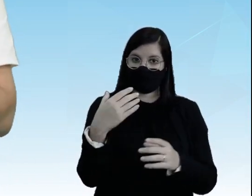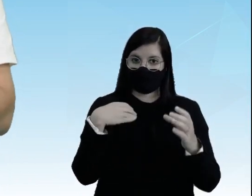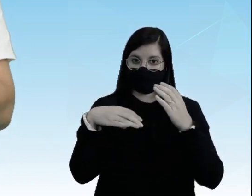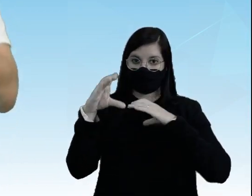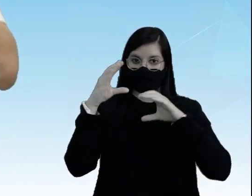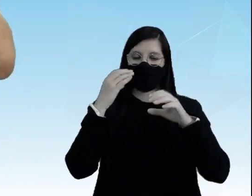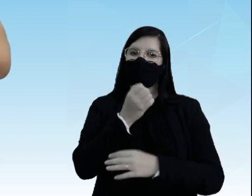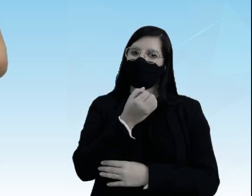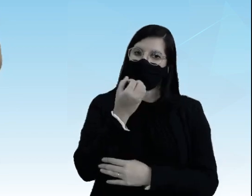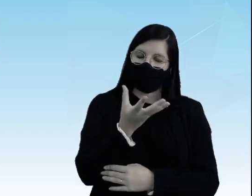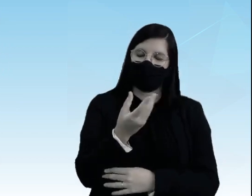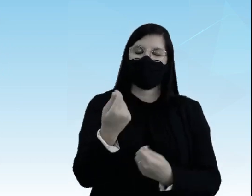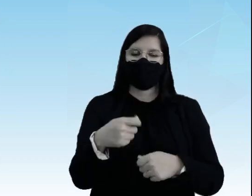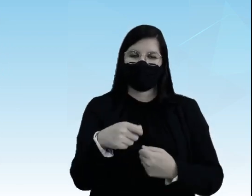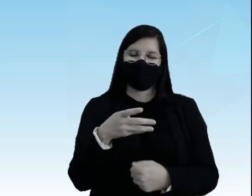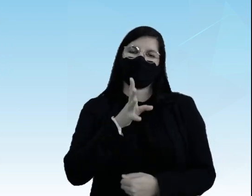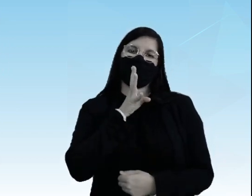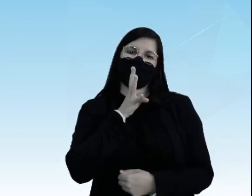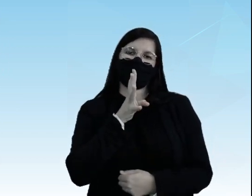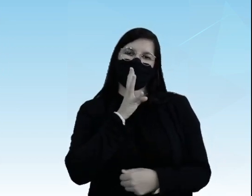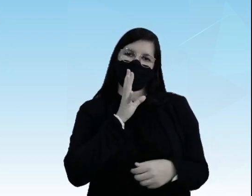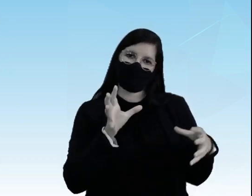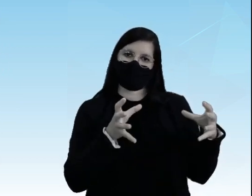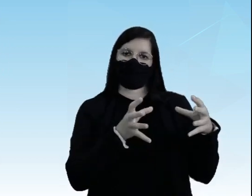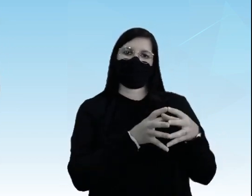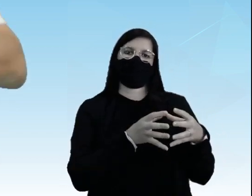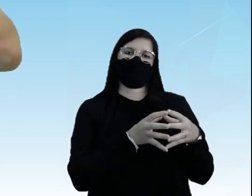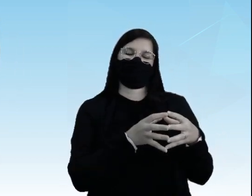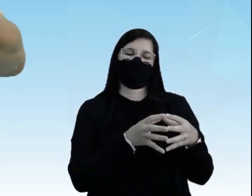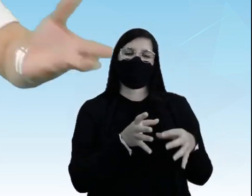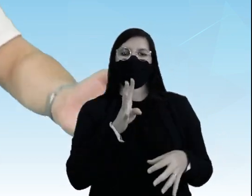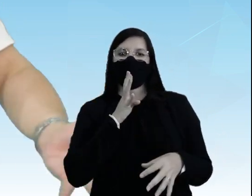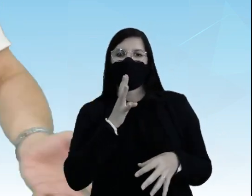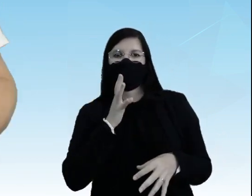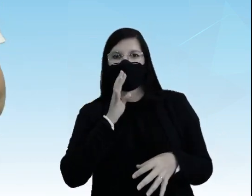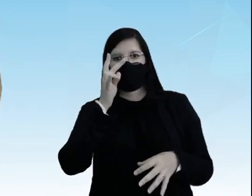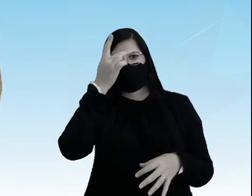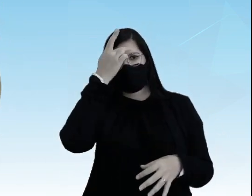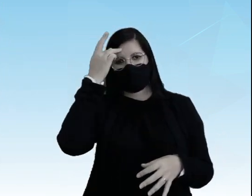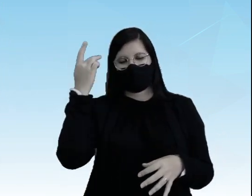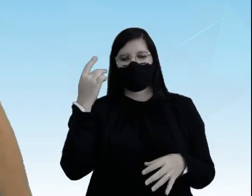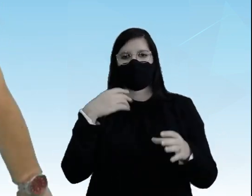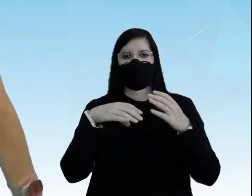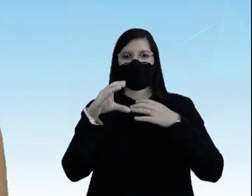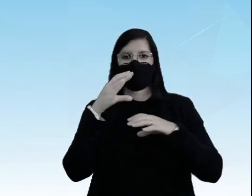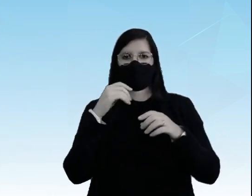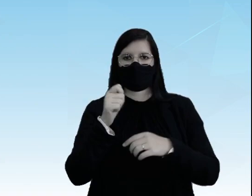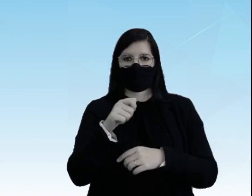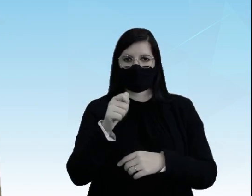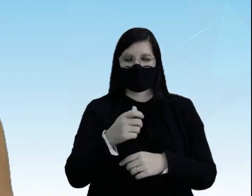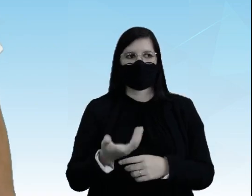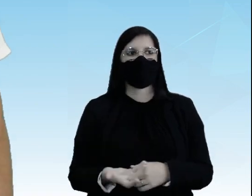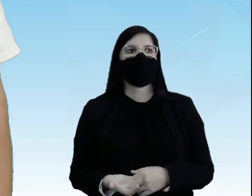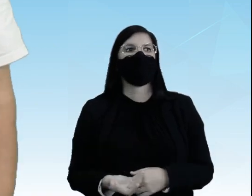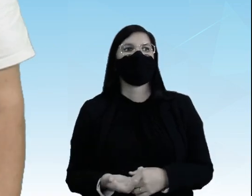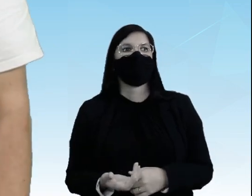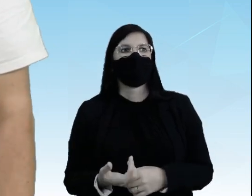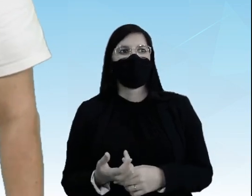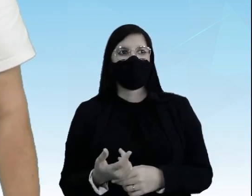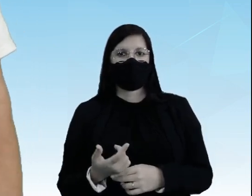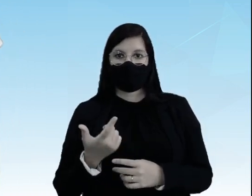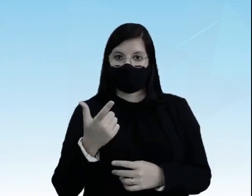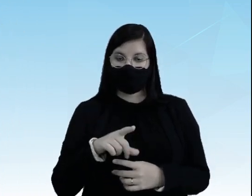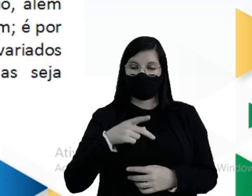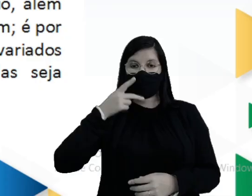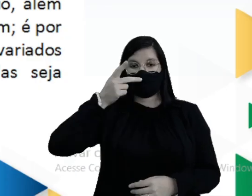bem, tem que conhecer bem o grupo ou a pessoa a quem você está se comunicando. E aqui trago mais uma vez